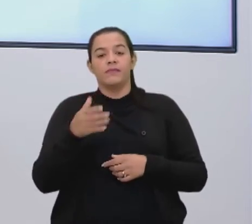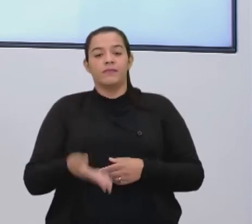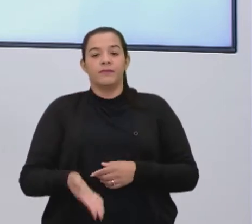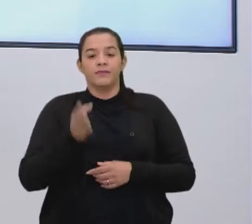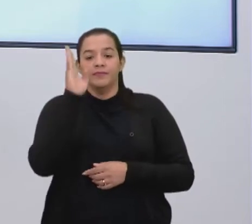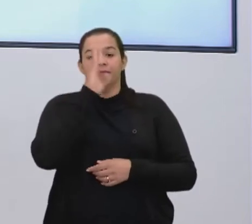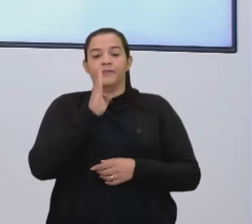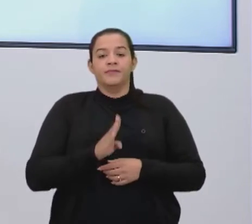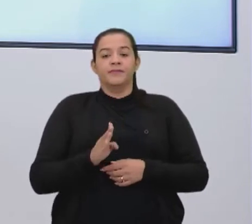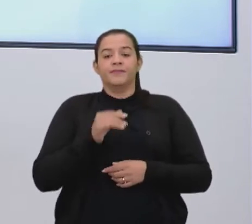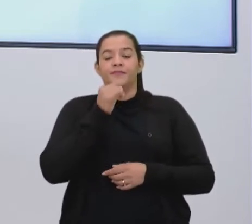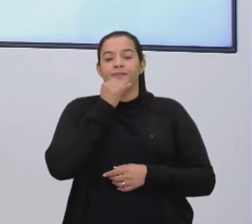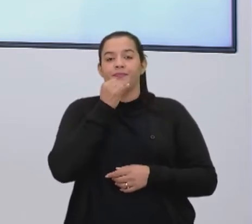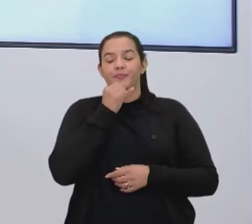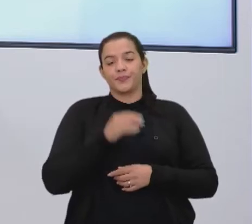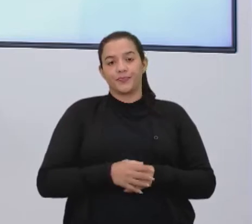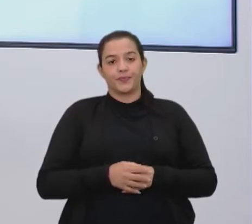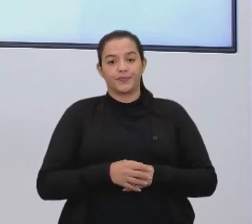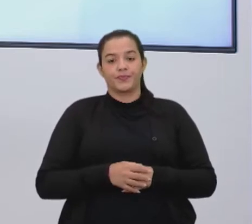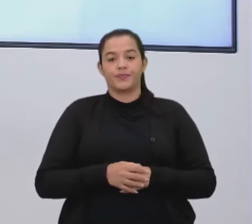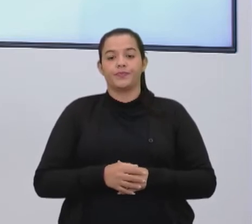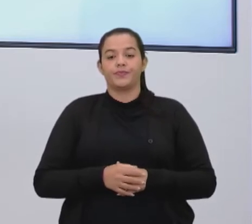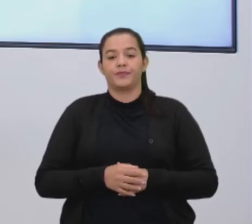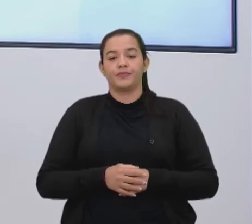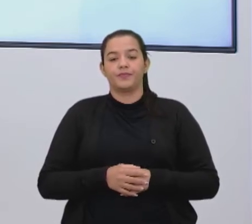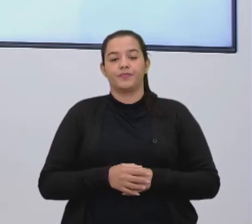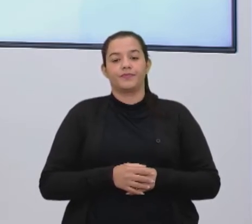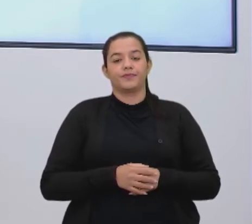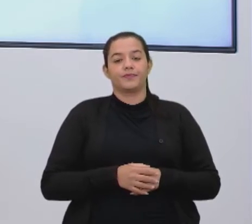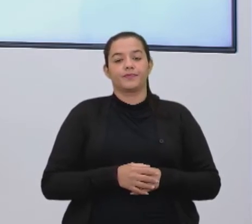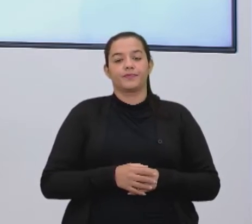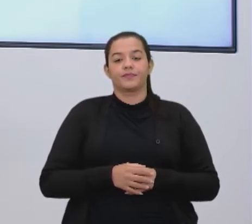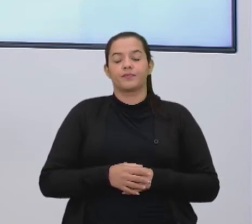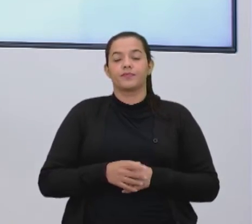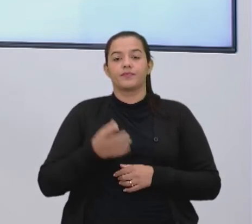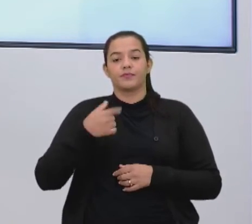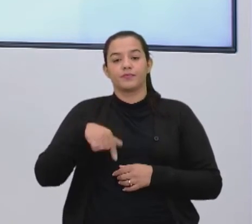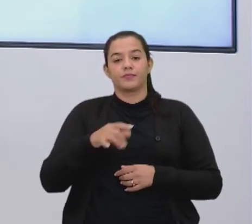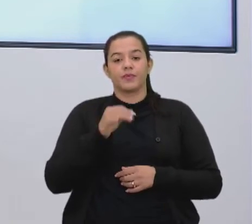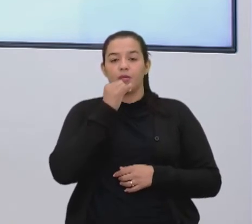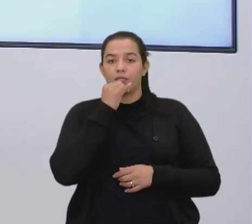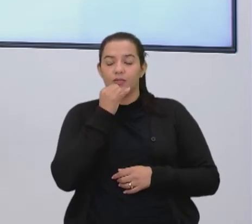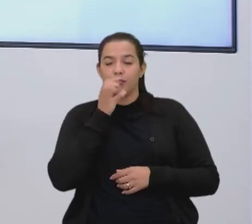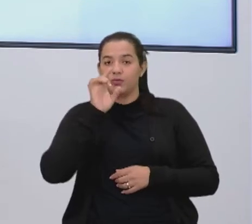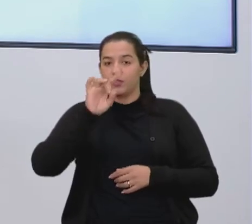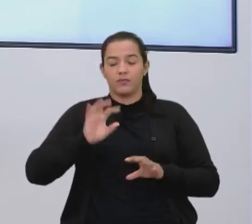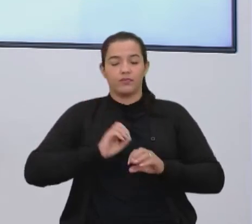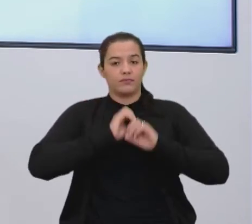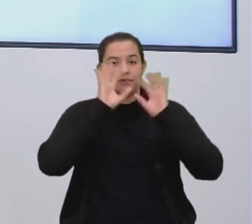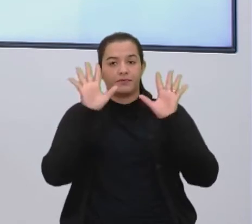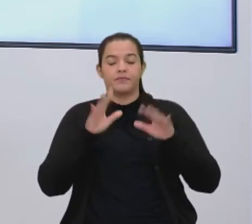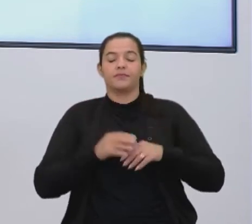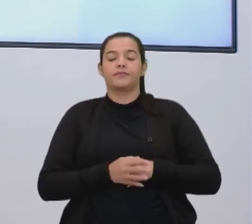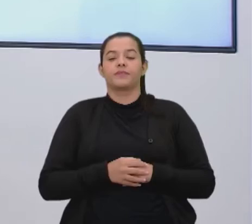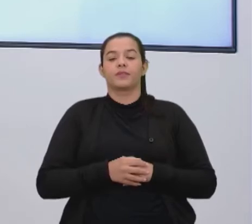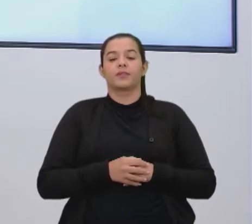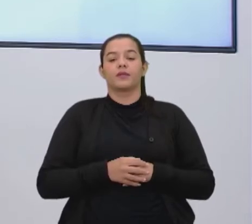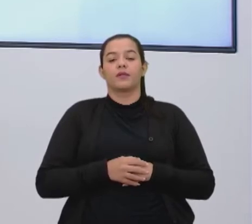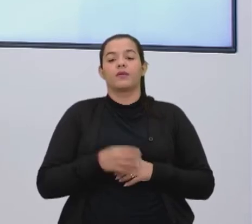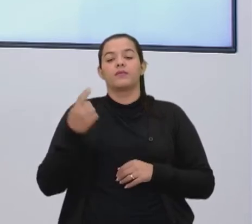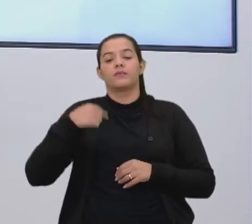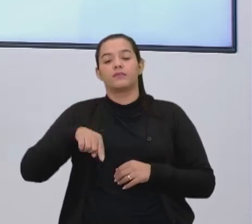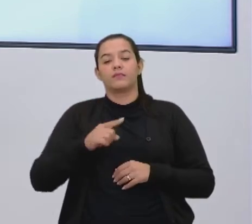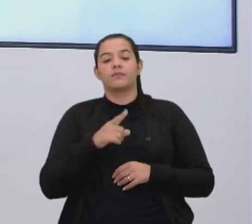Brasil como um exemplo aqui. Não um exemplo factível, mas um exemplo assim para ilustrar. Vamos dizer assim que o Brasil, a